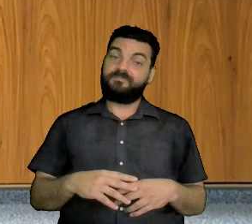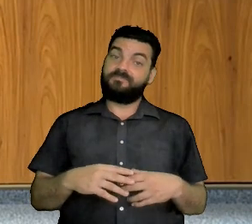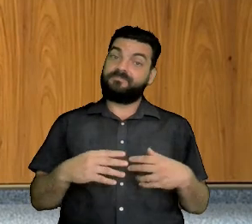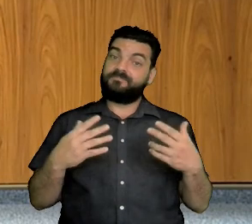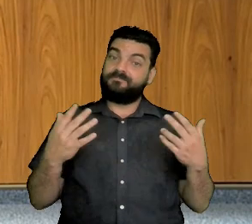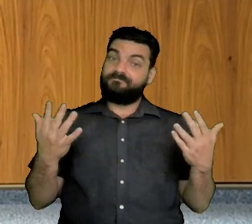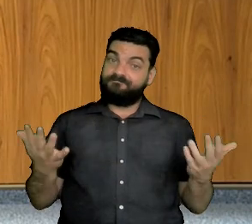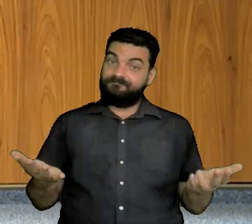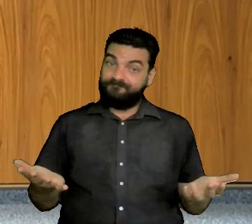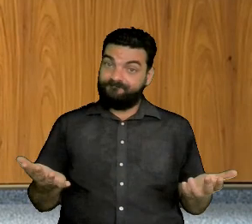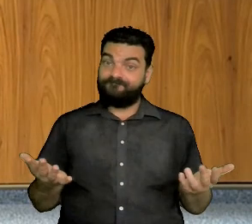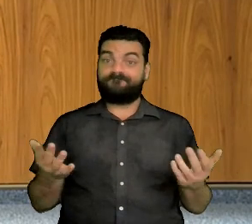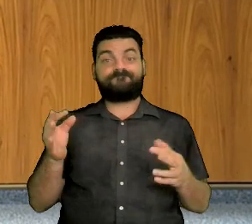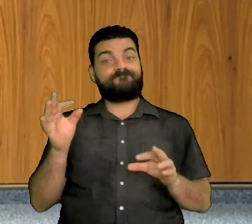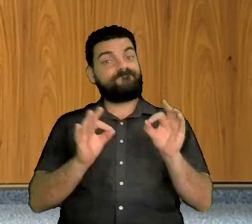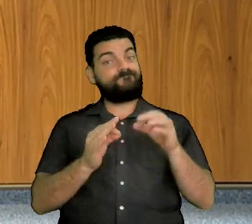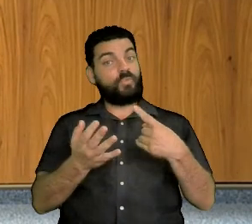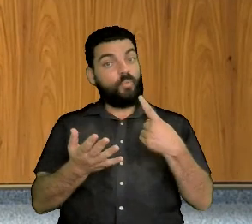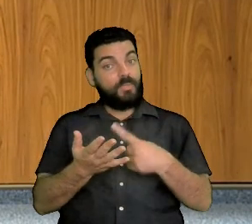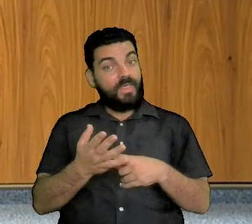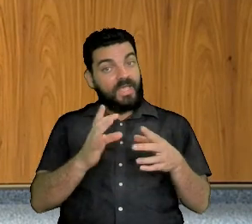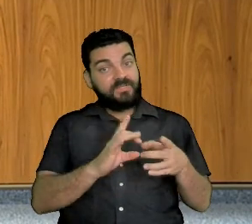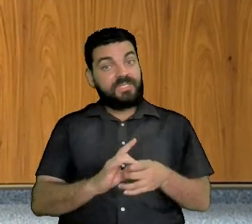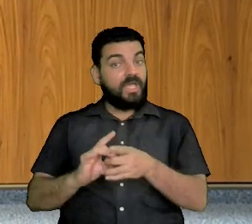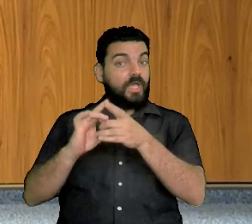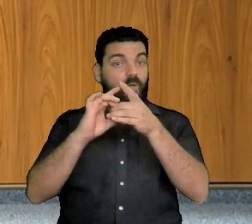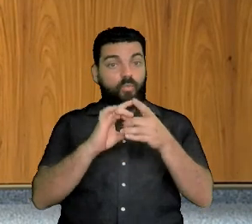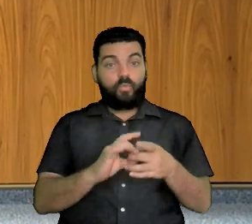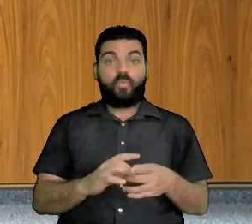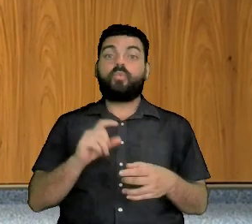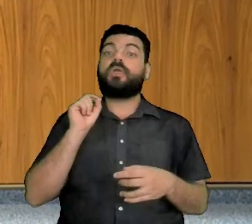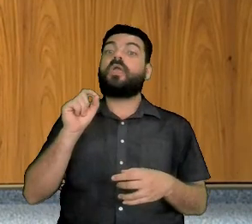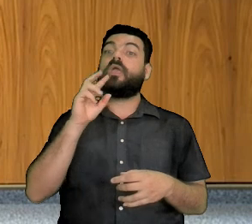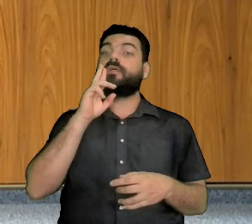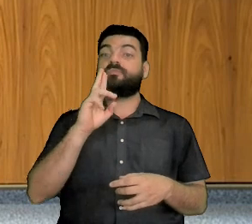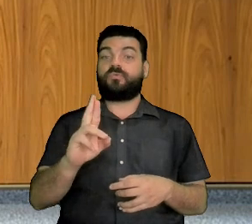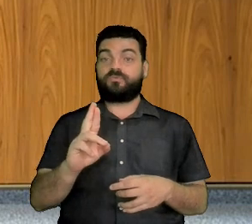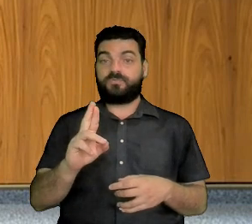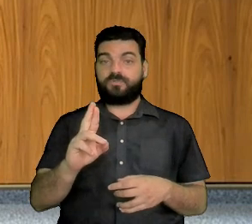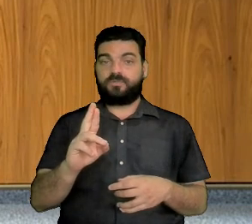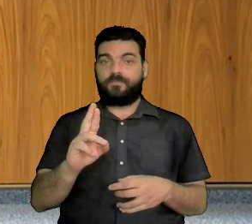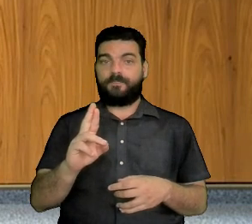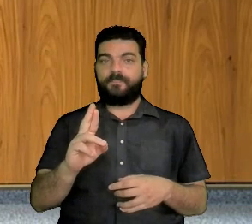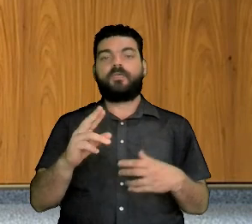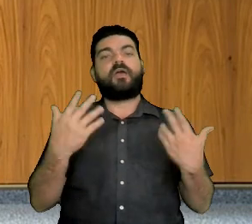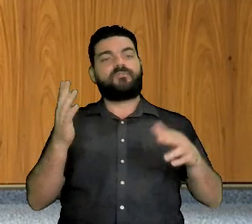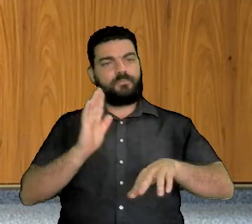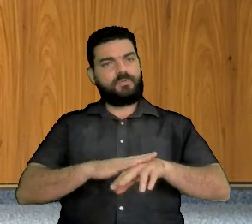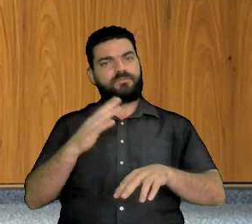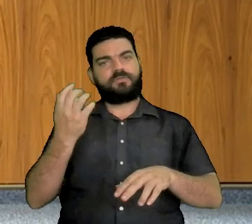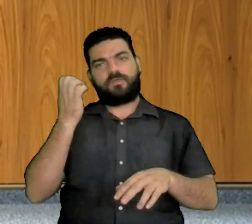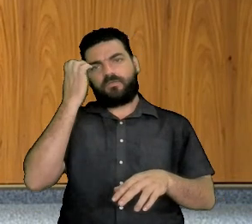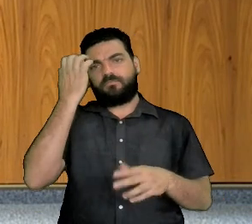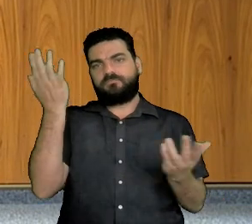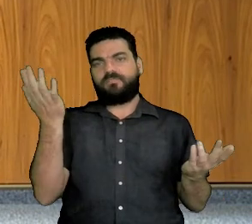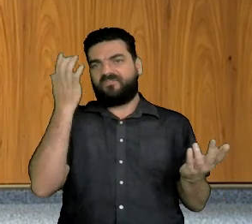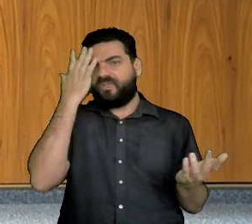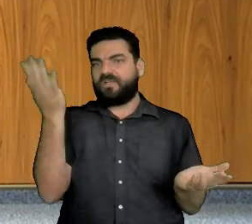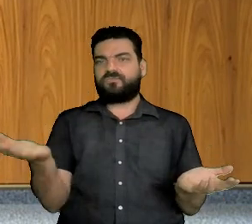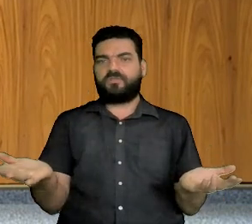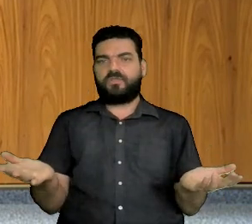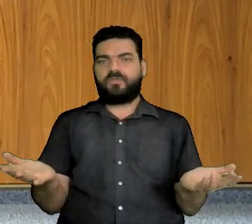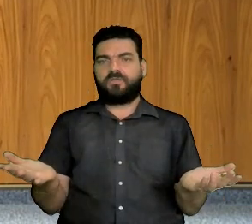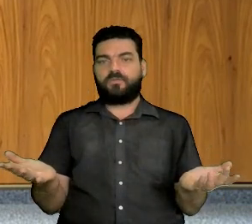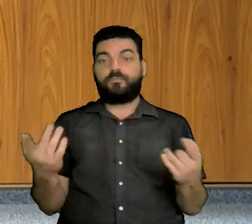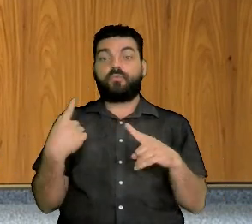acho que então, é preciso ali ver quem responde pelo poder público para